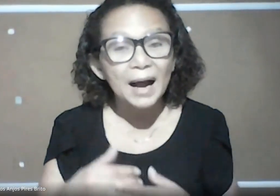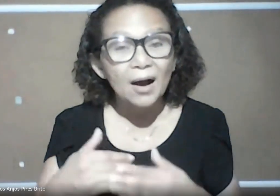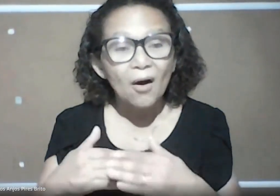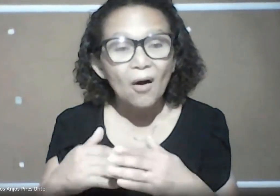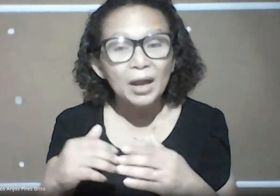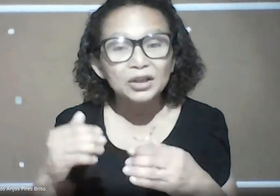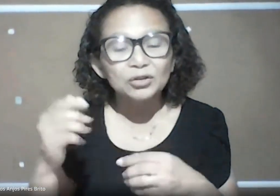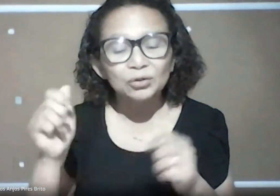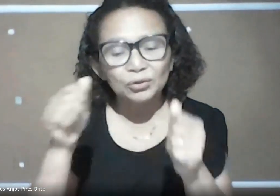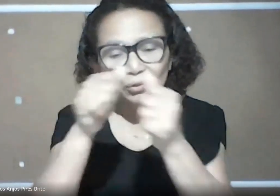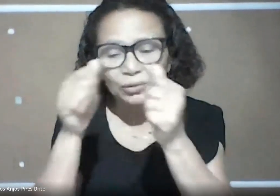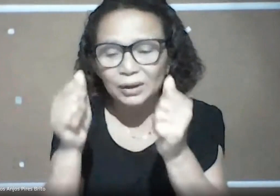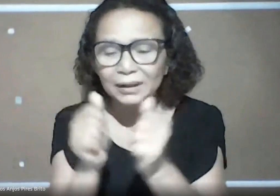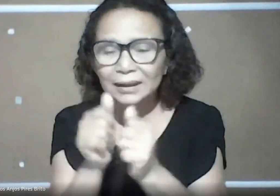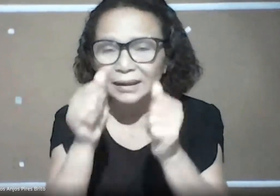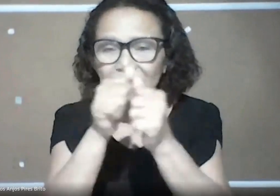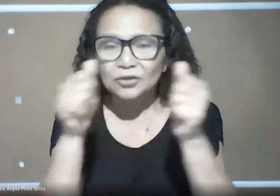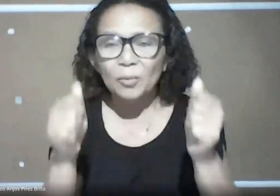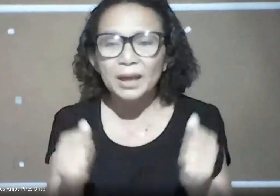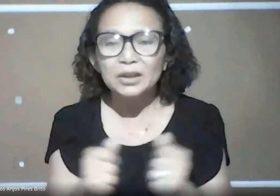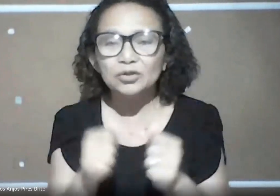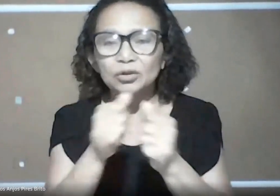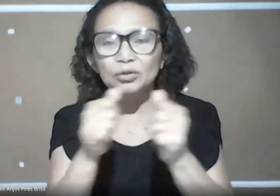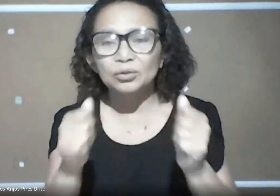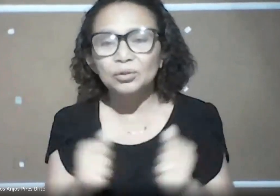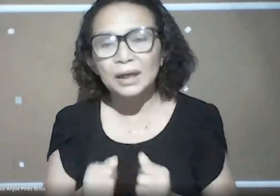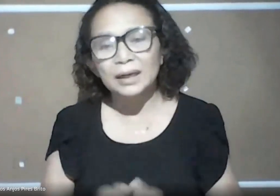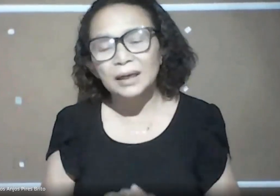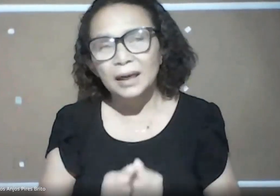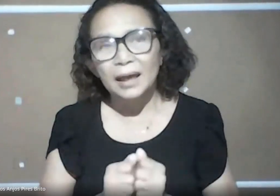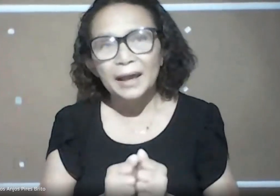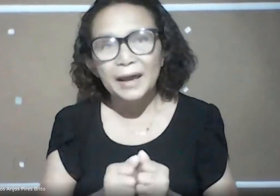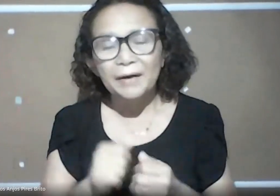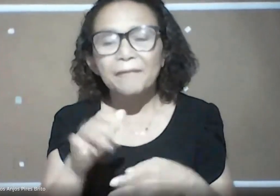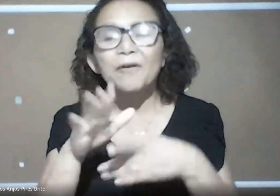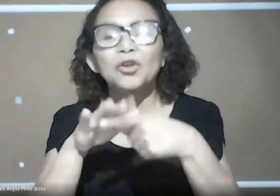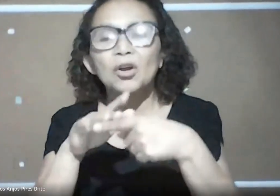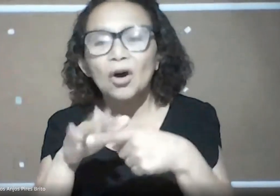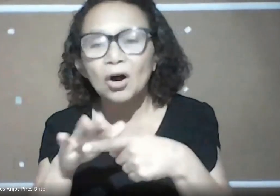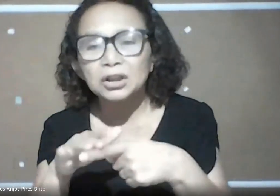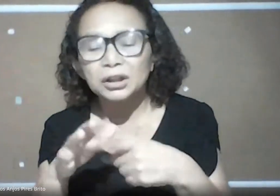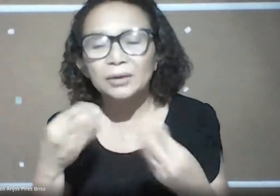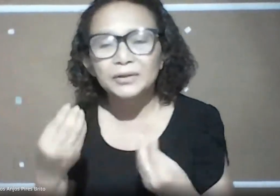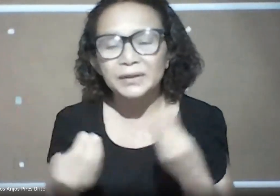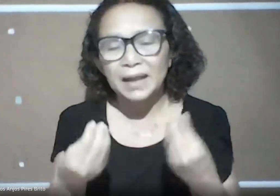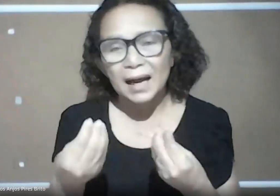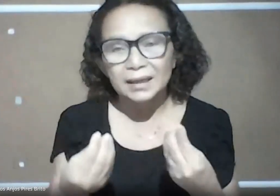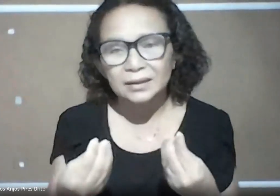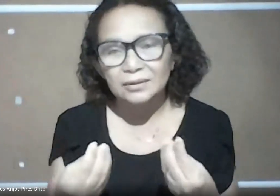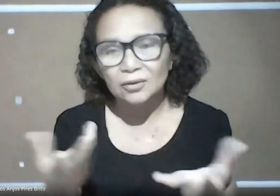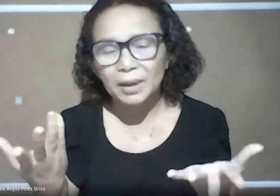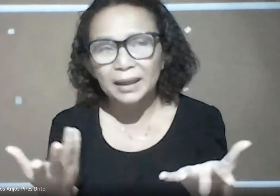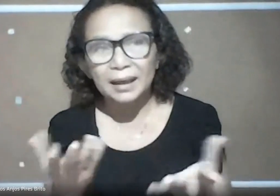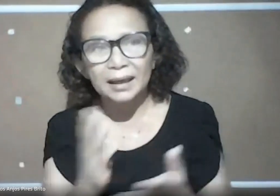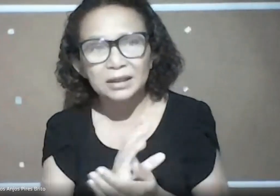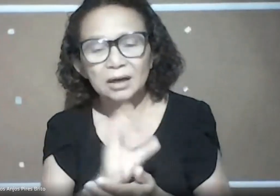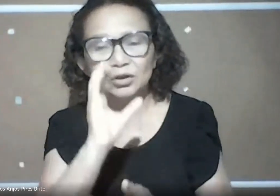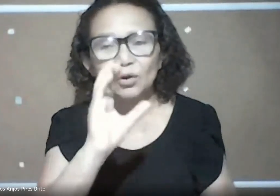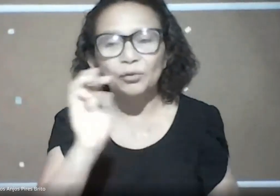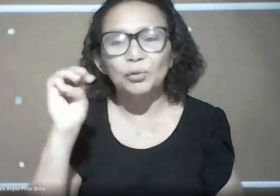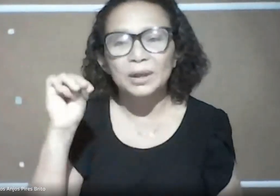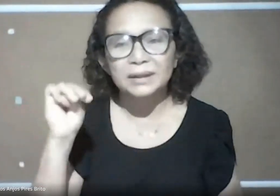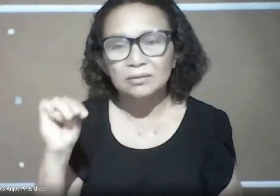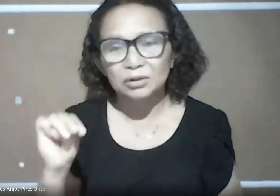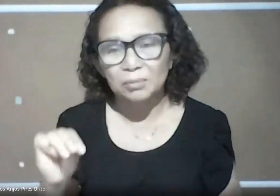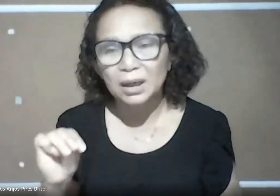Sobre a estrutura, né? Sobre a estrutura fonológica dos sinais, sobre aquela questão